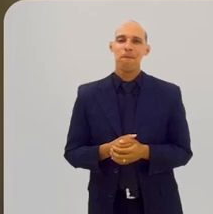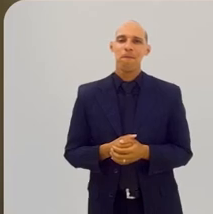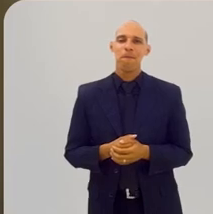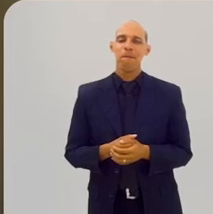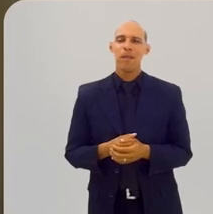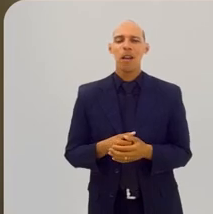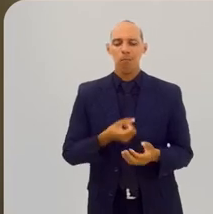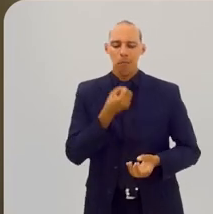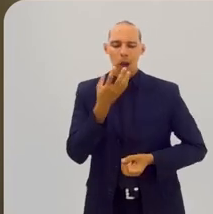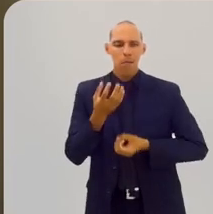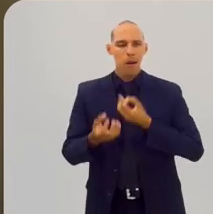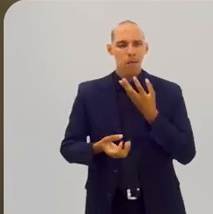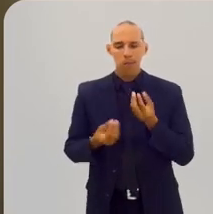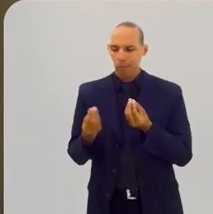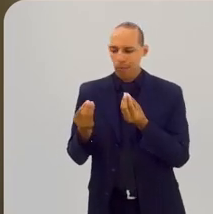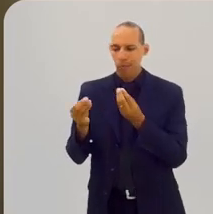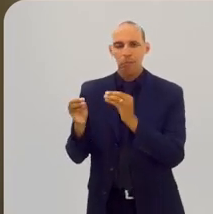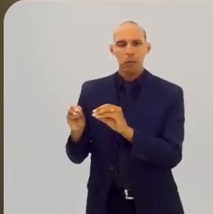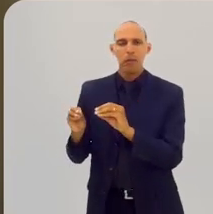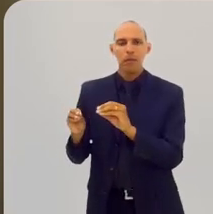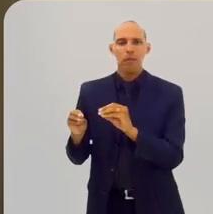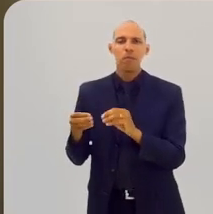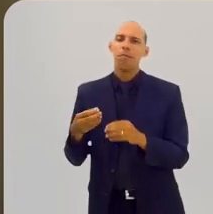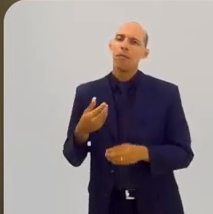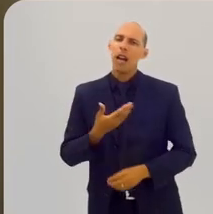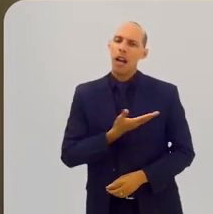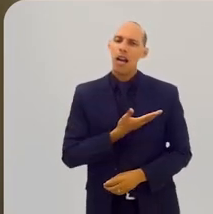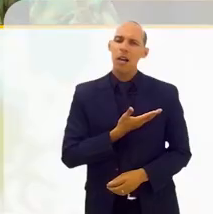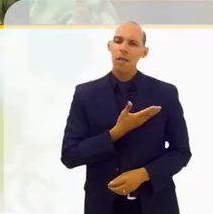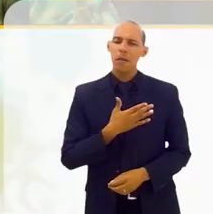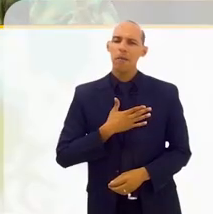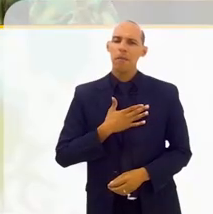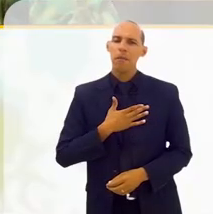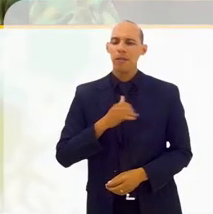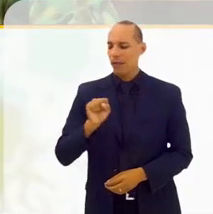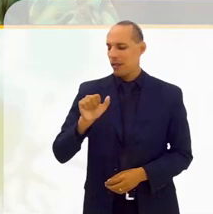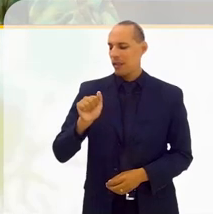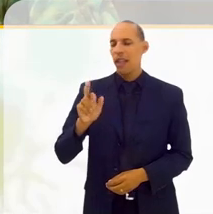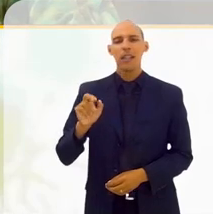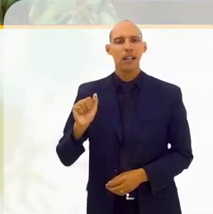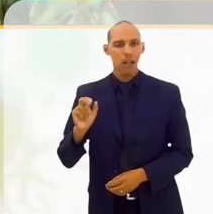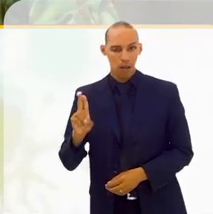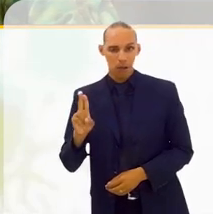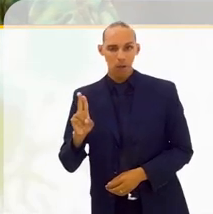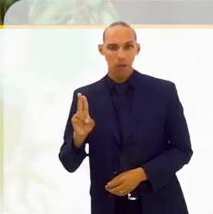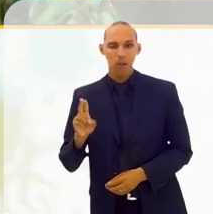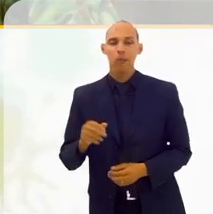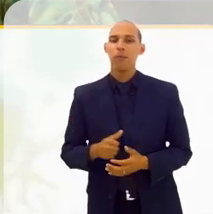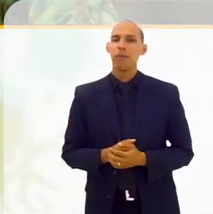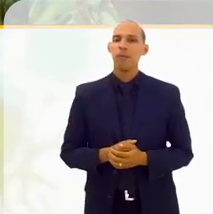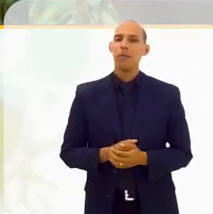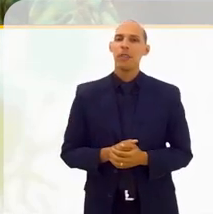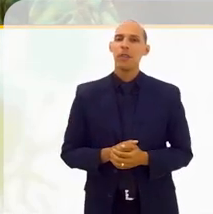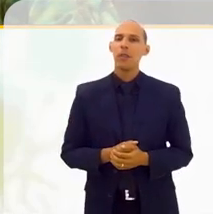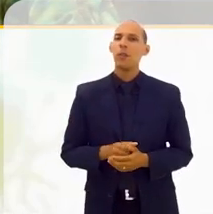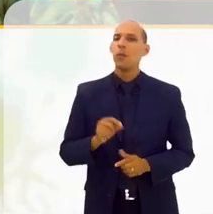e colocar os poemas lá e um hoje é meu amigo tem um sarau